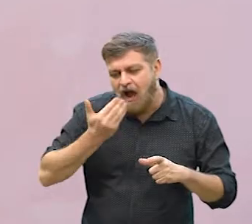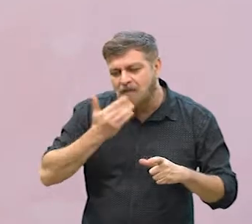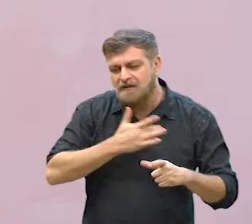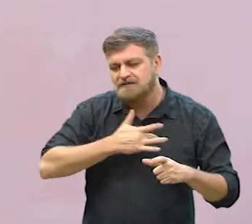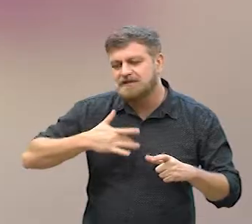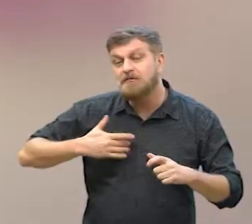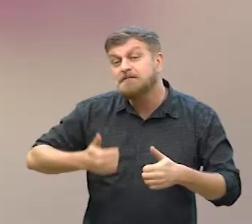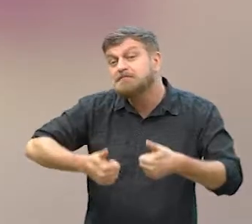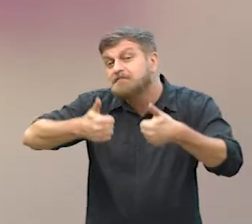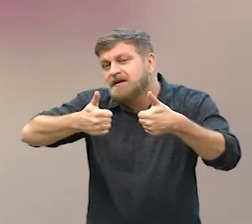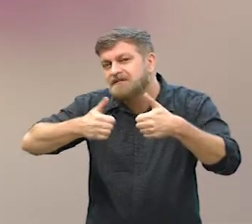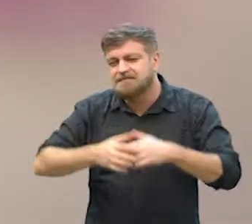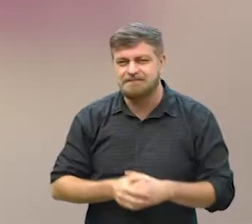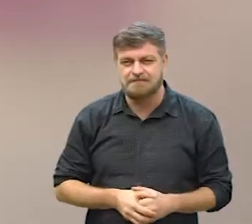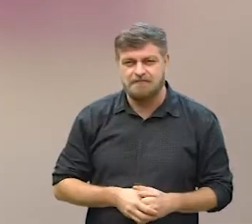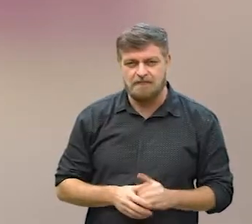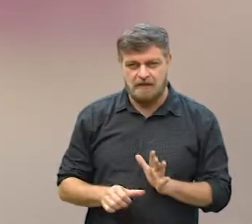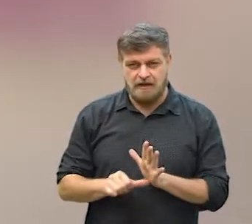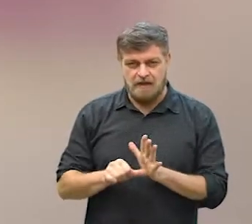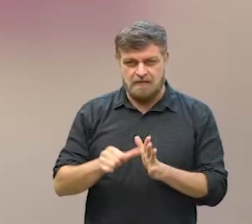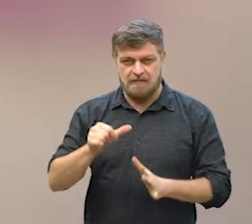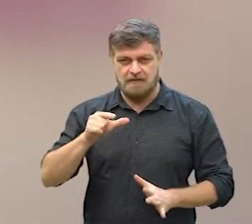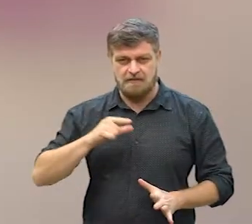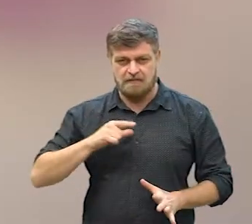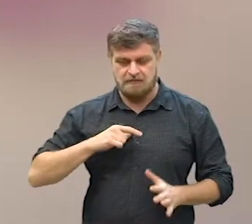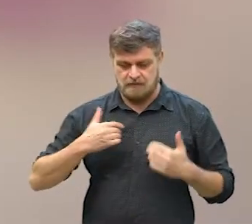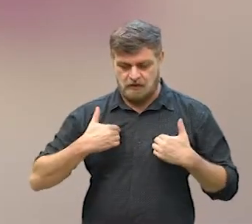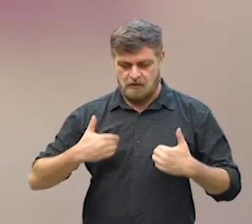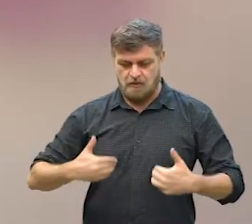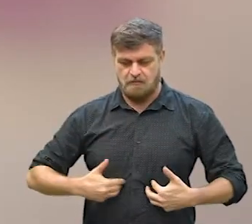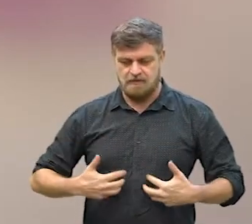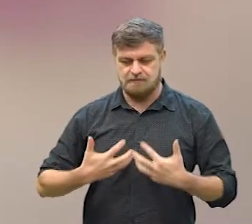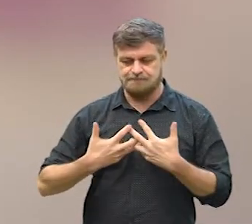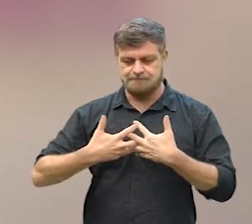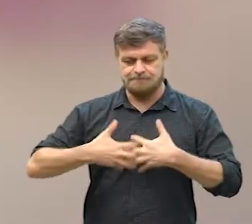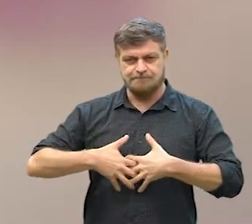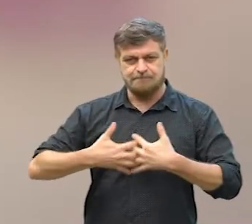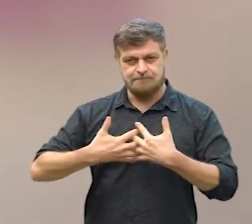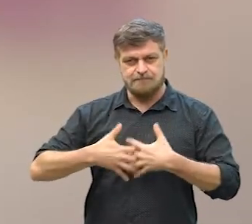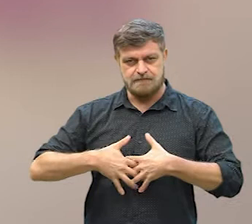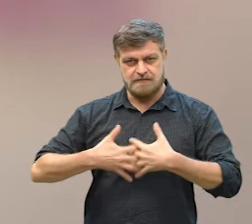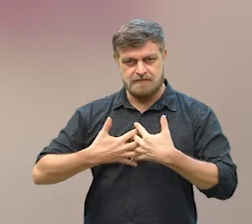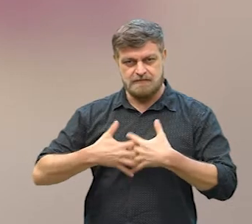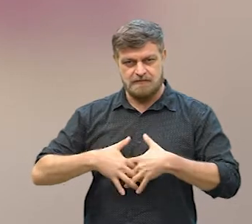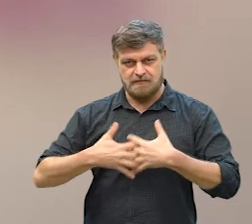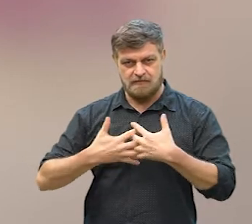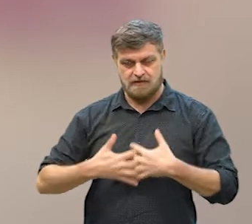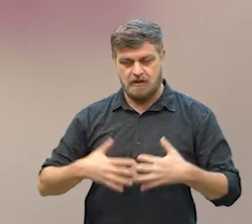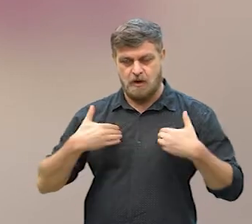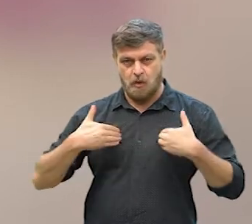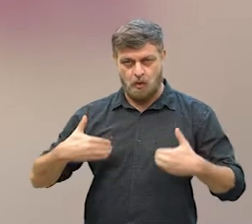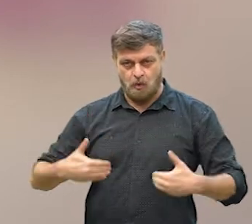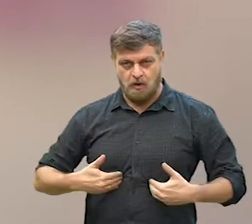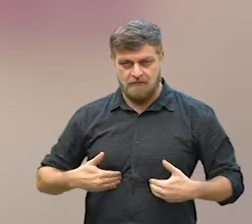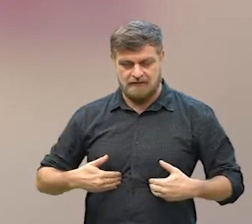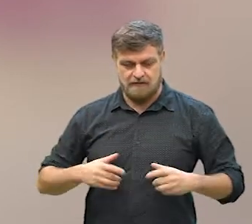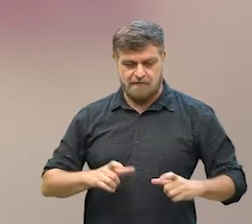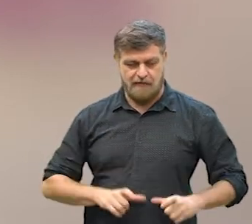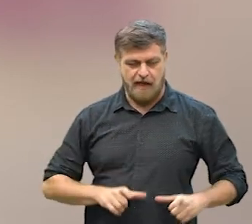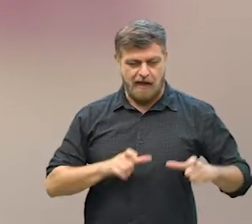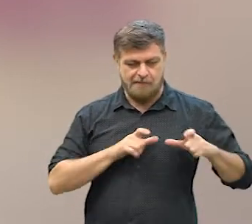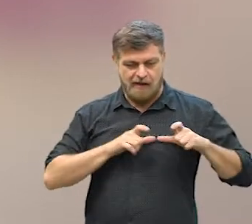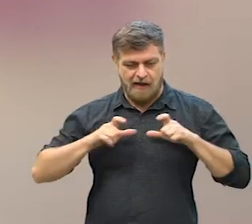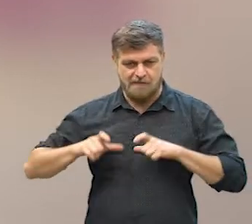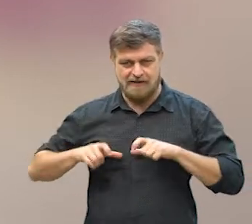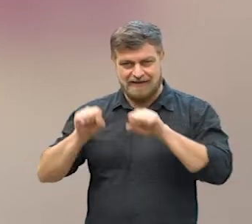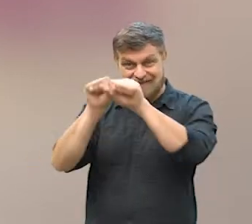bem? Primeiro ponto, para ter todo o equilíbrio do nosso sistema, né? O corpo ele é feito de sistemas. Então, para que a